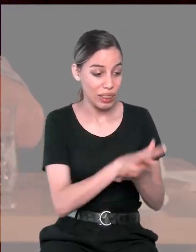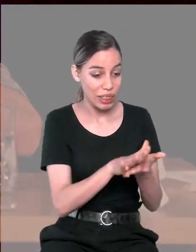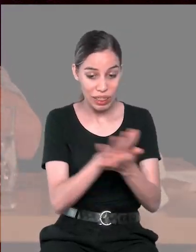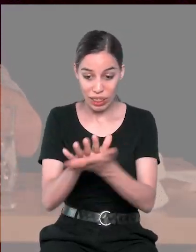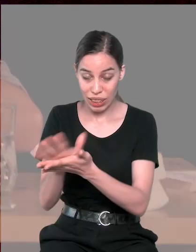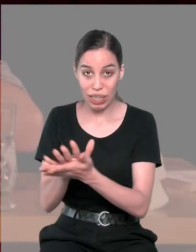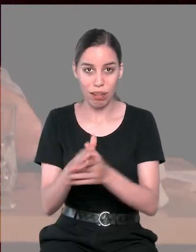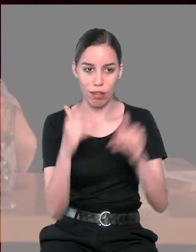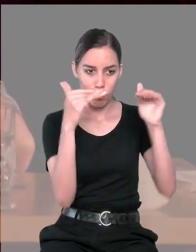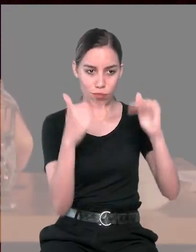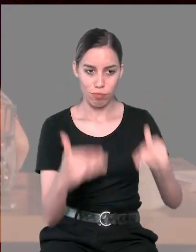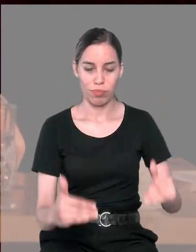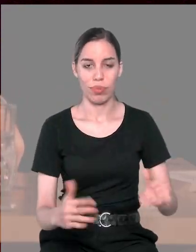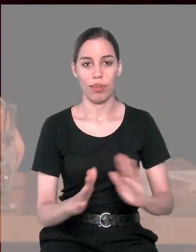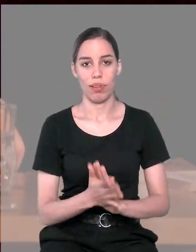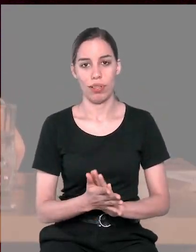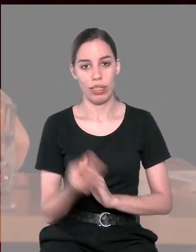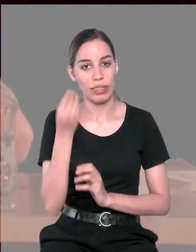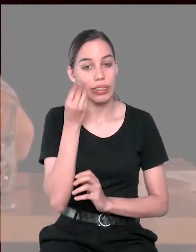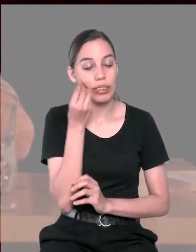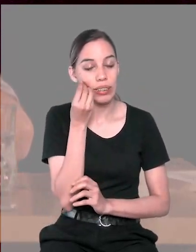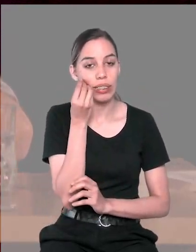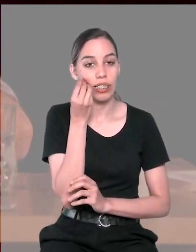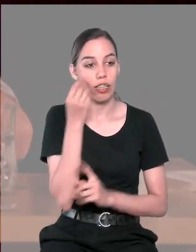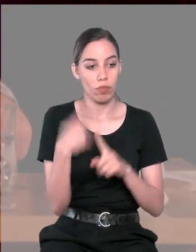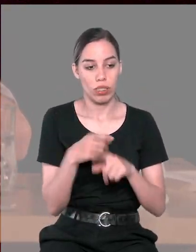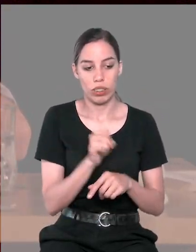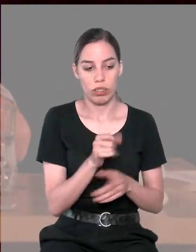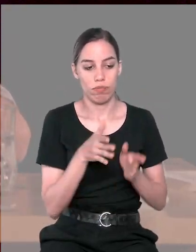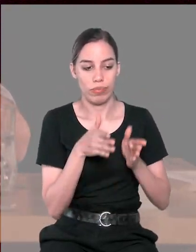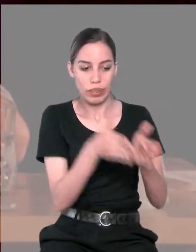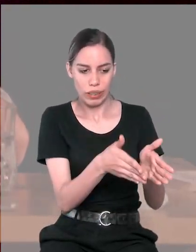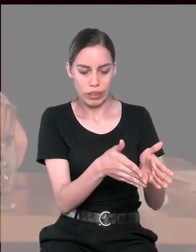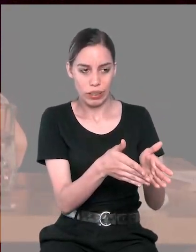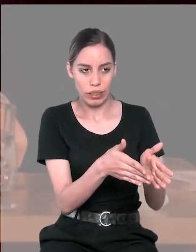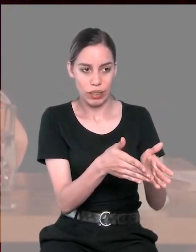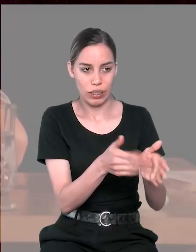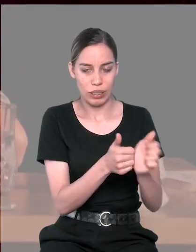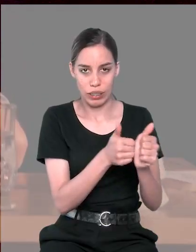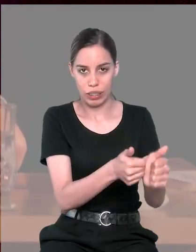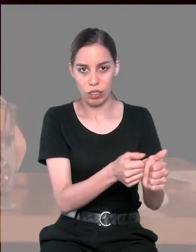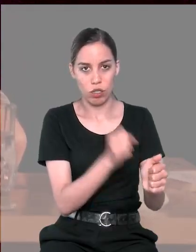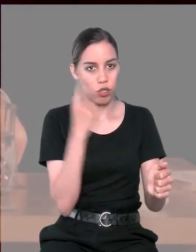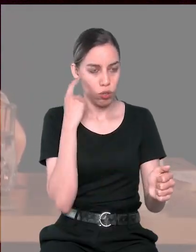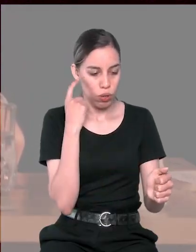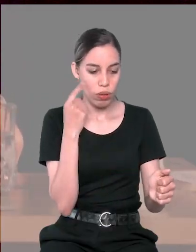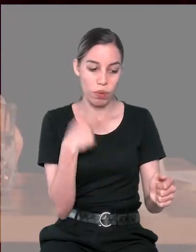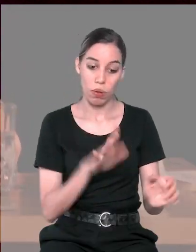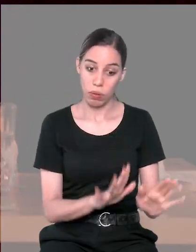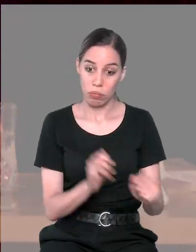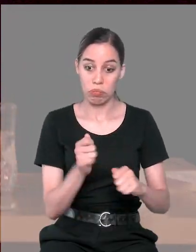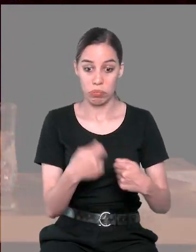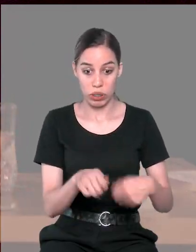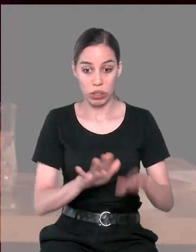a hesitação prolongada, porque você tá num som, mas e aí de repente você fala assim, não, mas eu preciso cuidar da